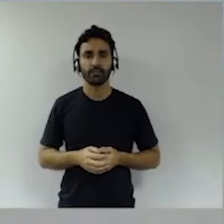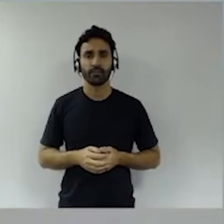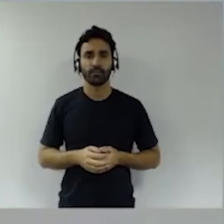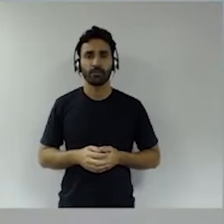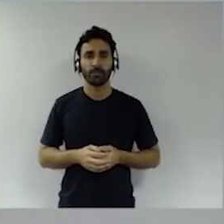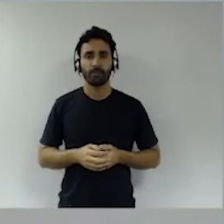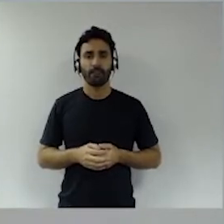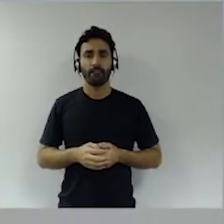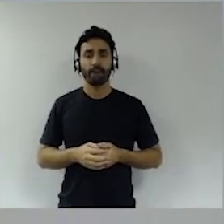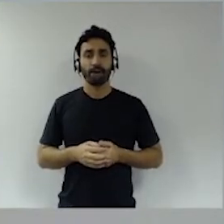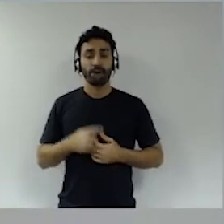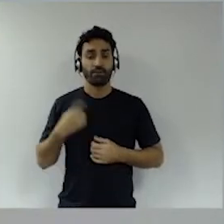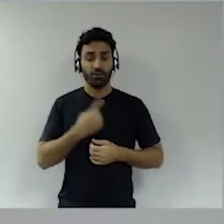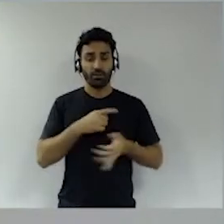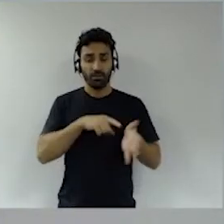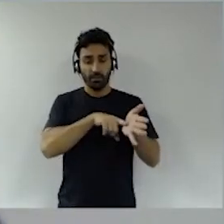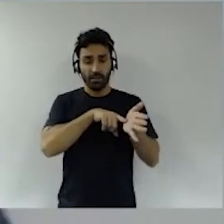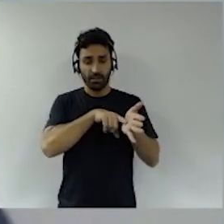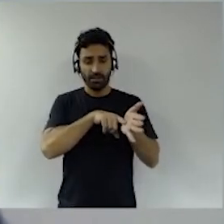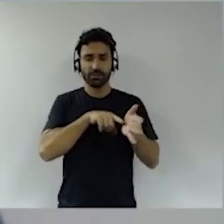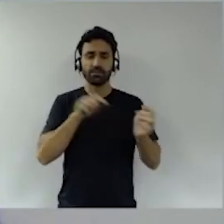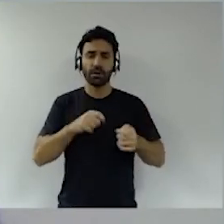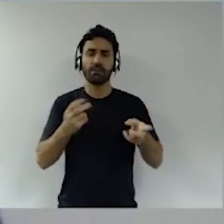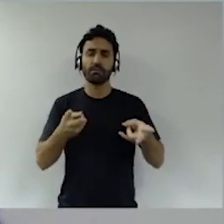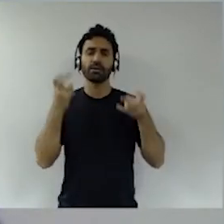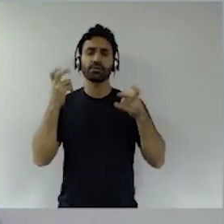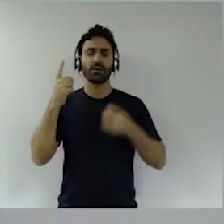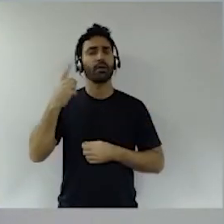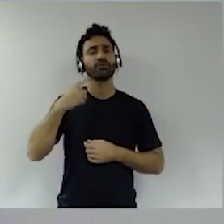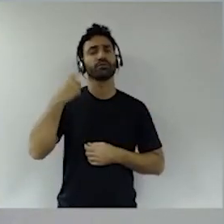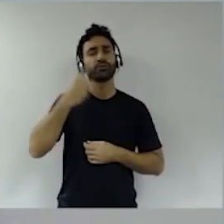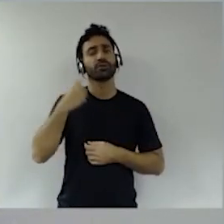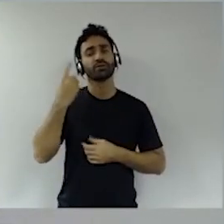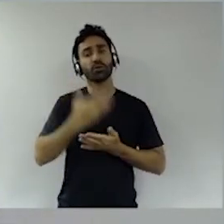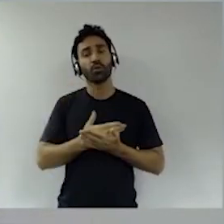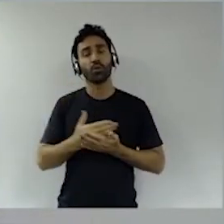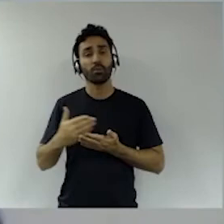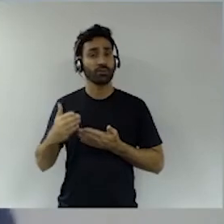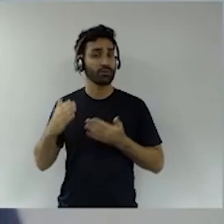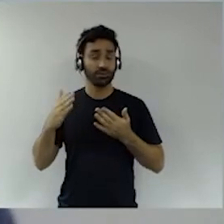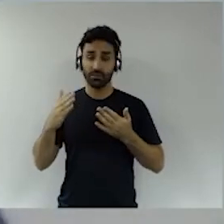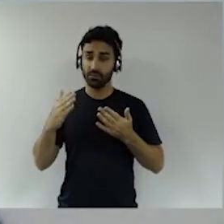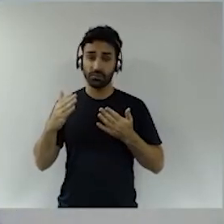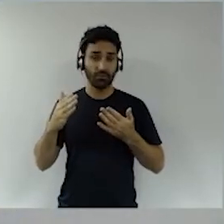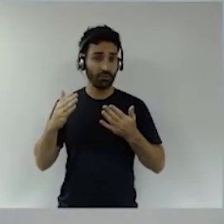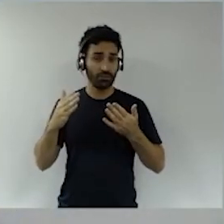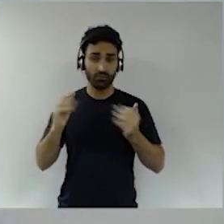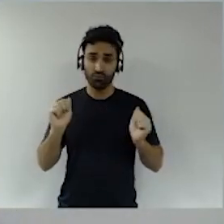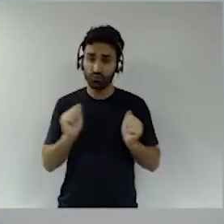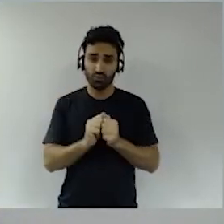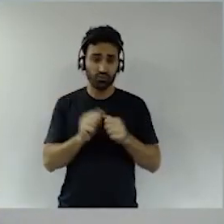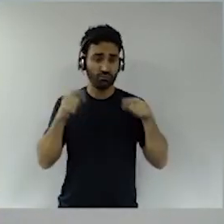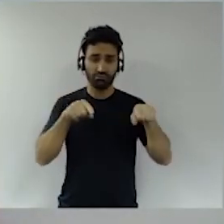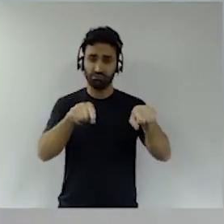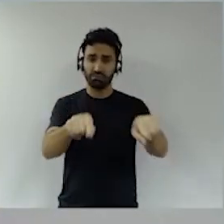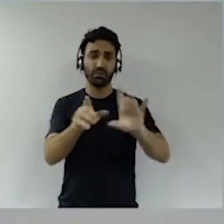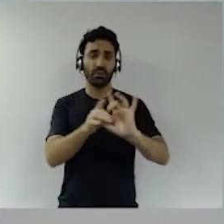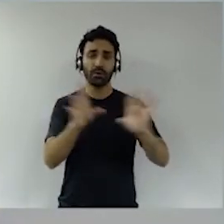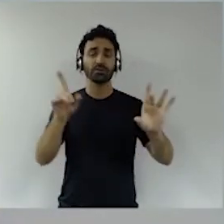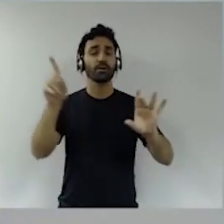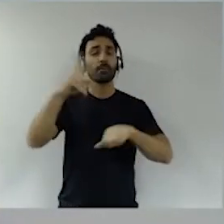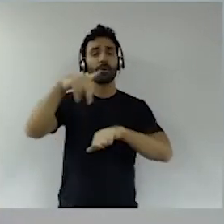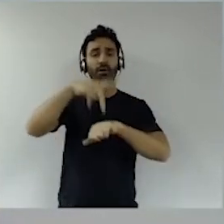Originariamente, quando a gente vai pesquisar, a gente percebe que a advocacia nasceu para e passo com a democracia, né? Na